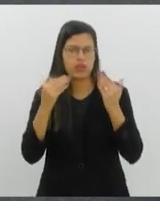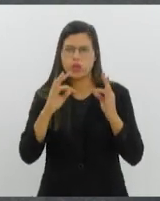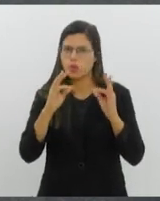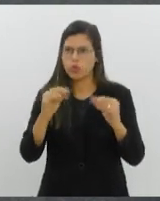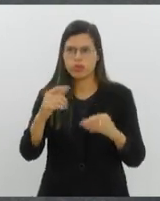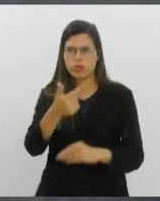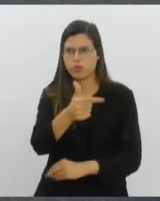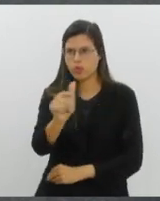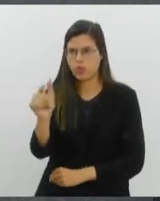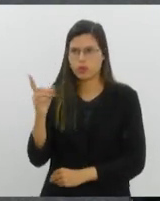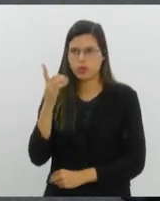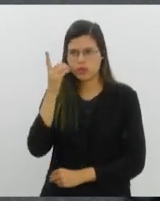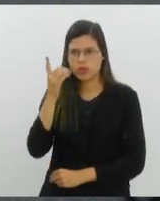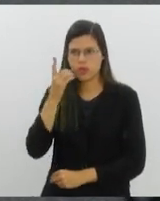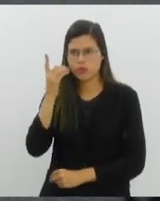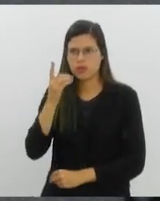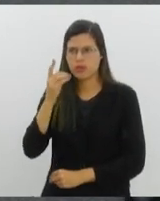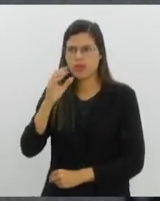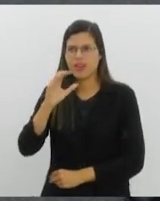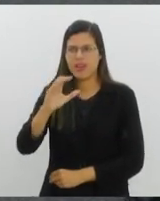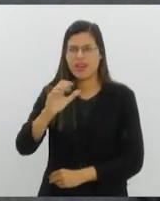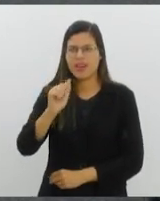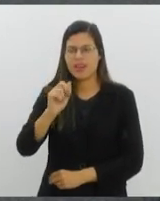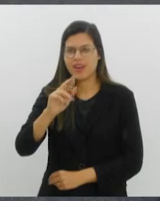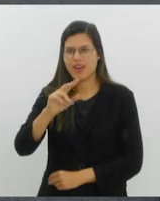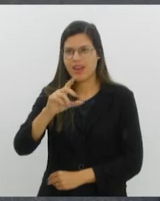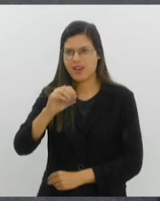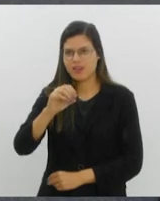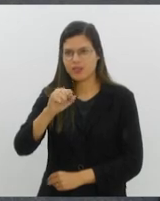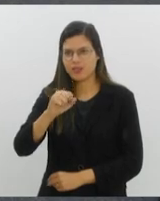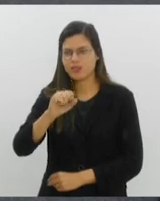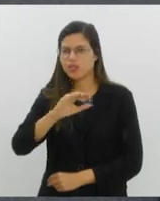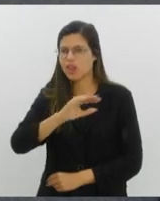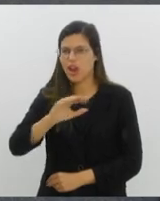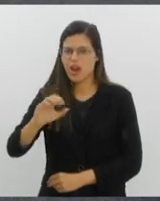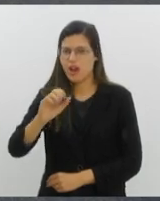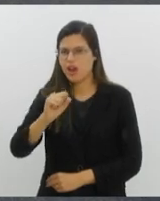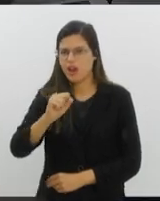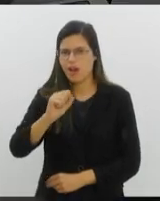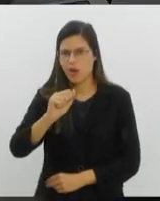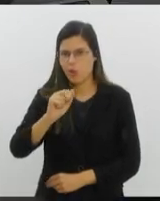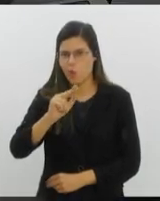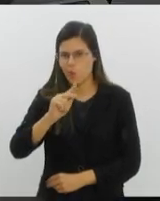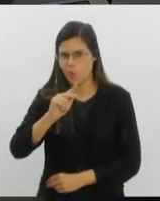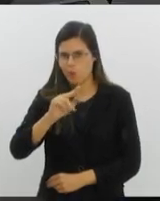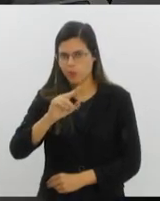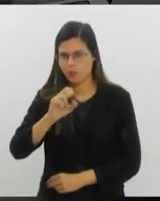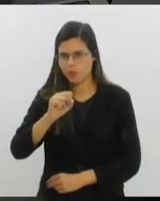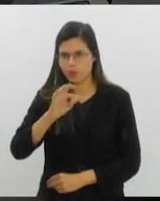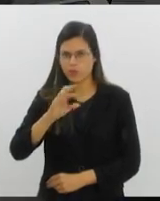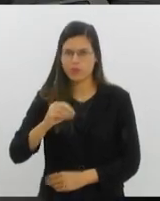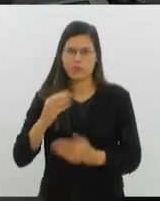deputados. Carlos Augusto, muito obrigado.